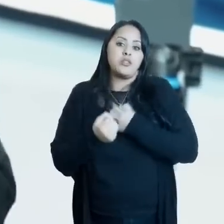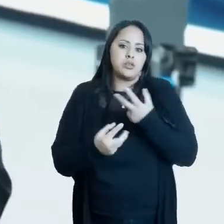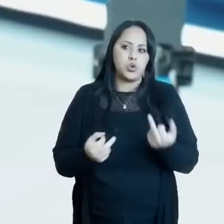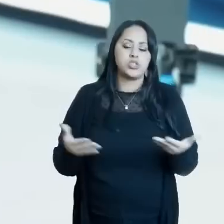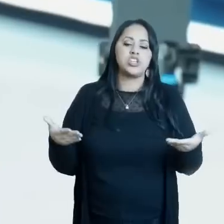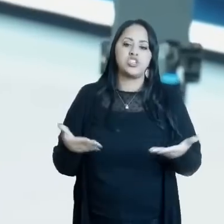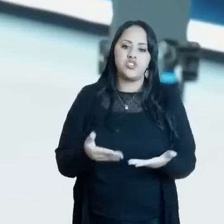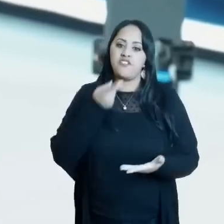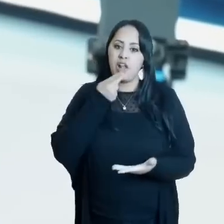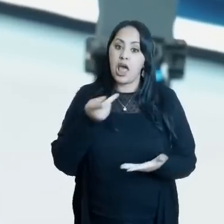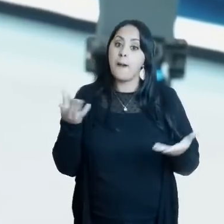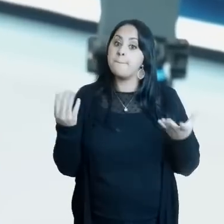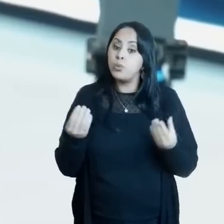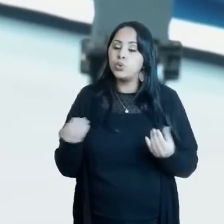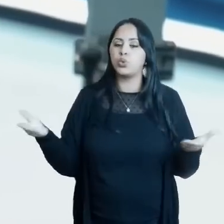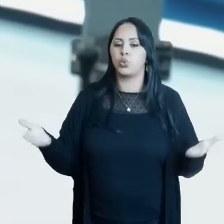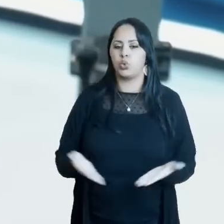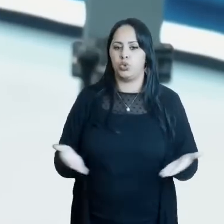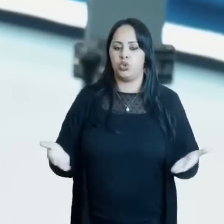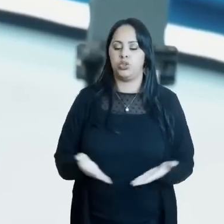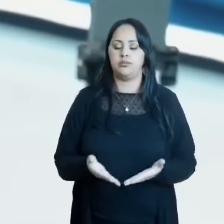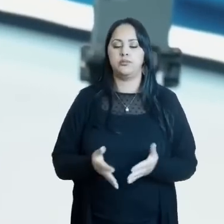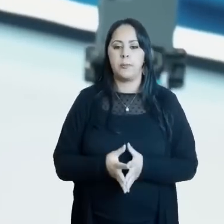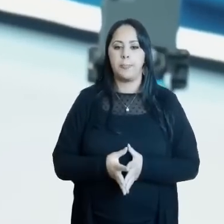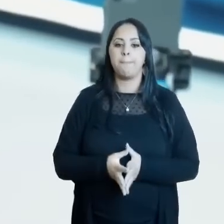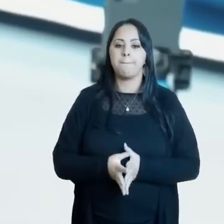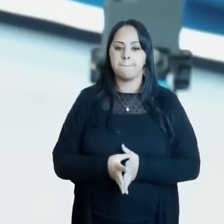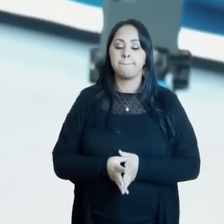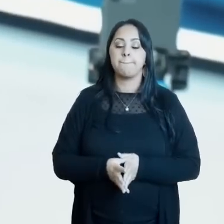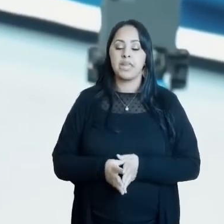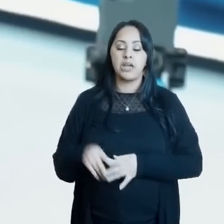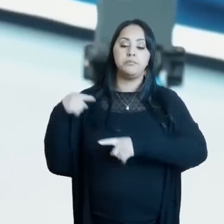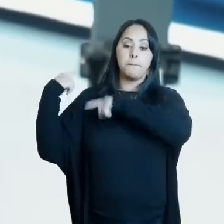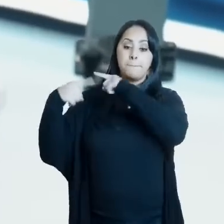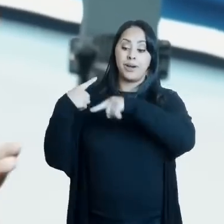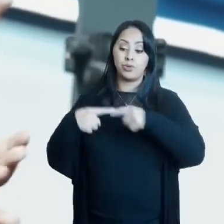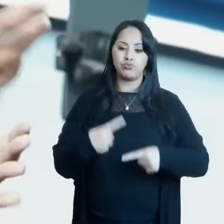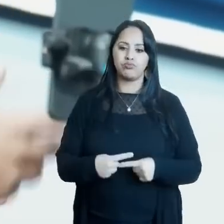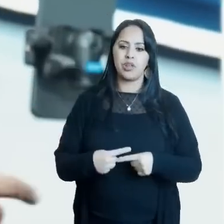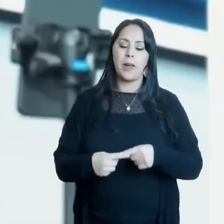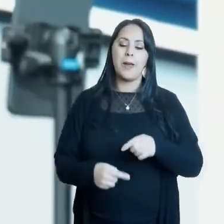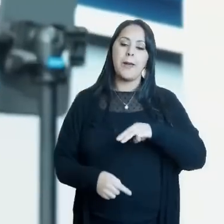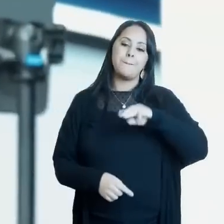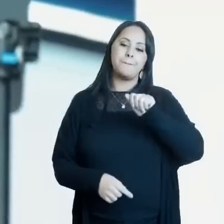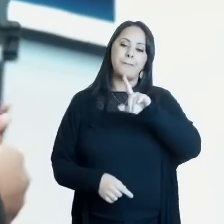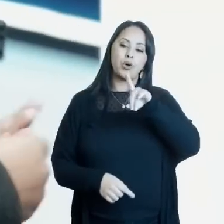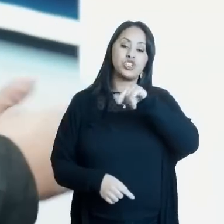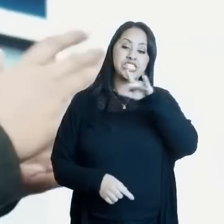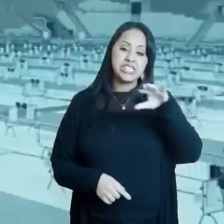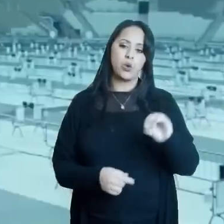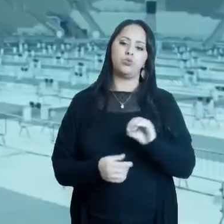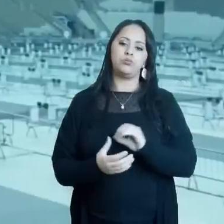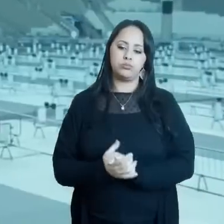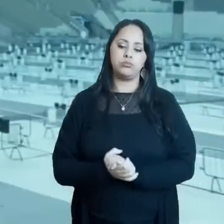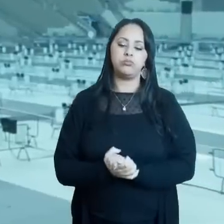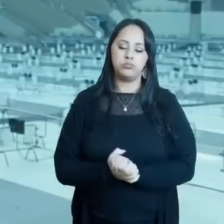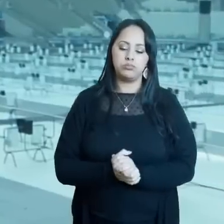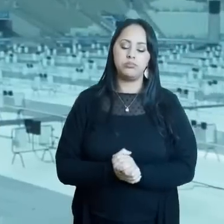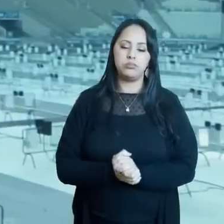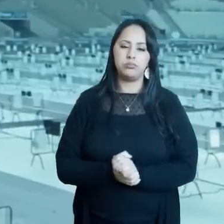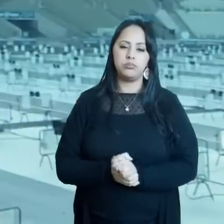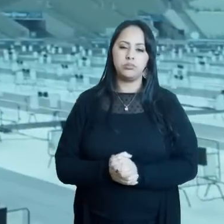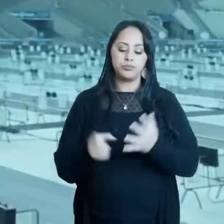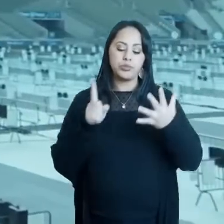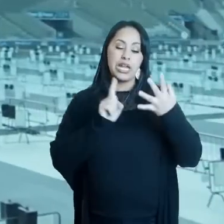falar muito ao longo do evento aqui, que é sobre maldição hereditária, porque todo mundo pede para falar bastante, então na sessão